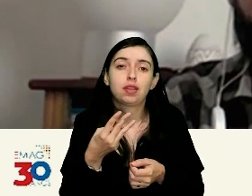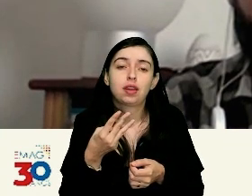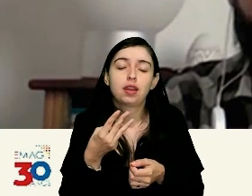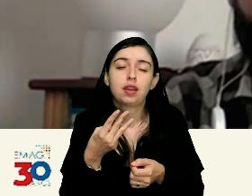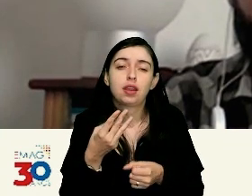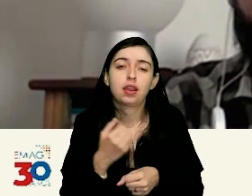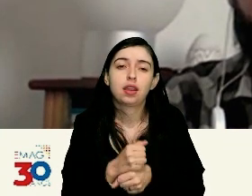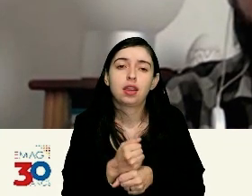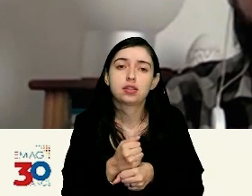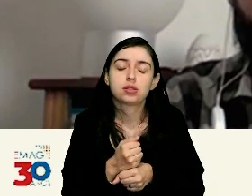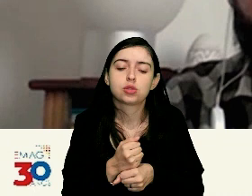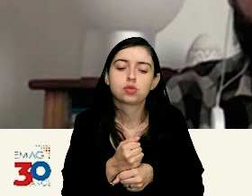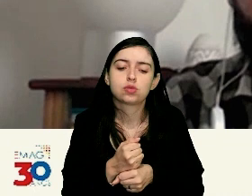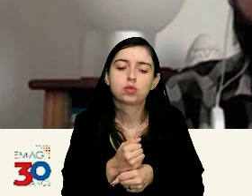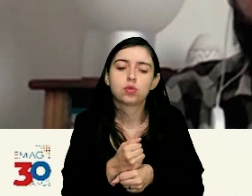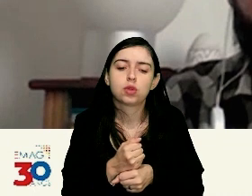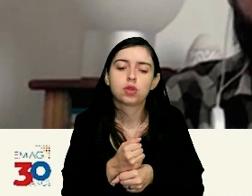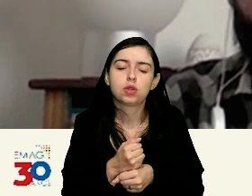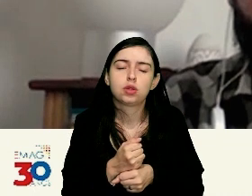em